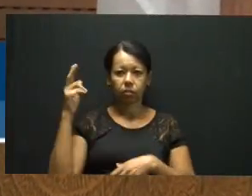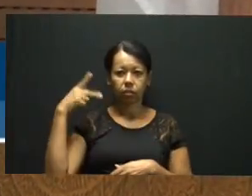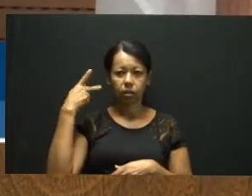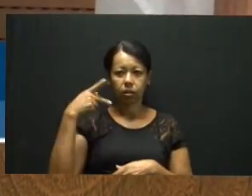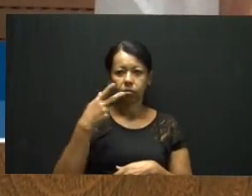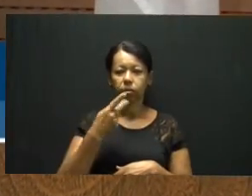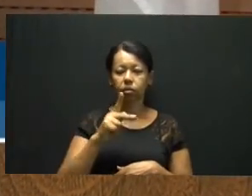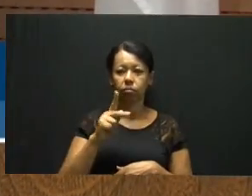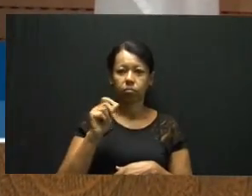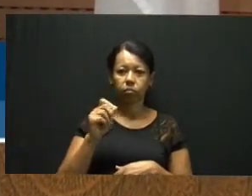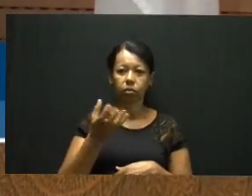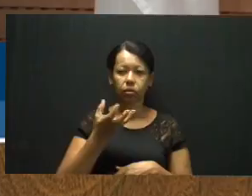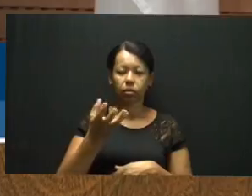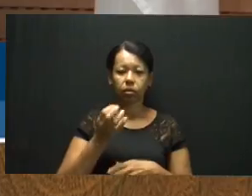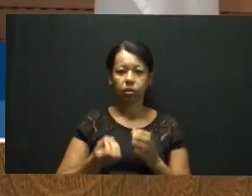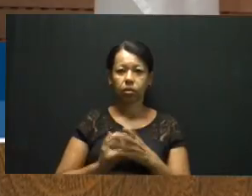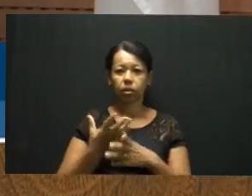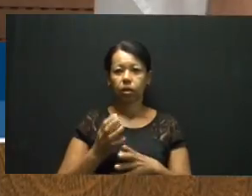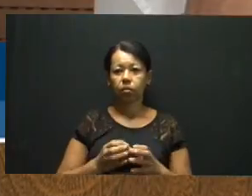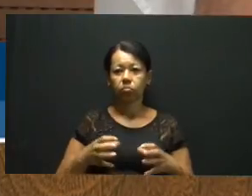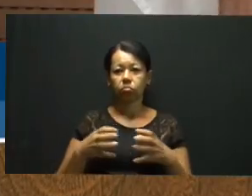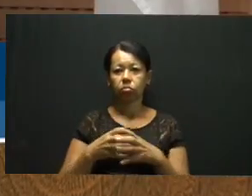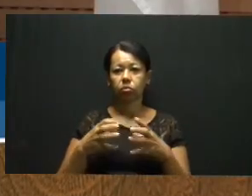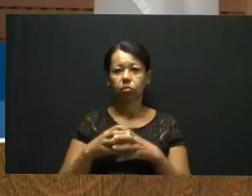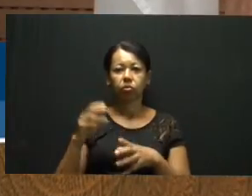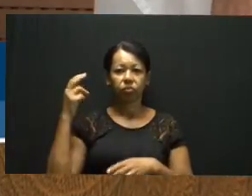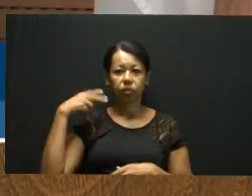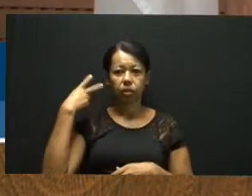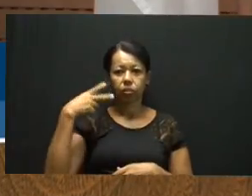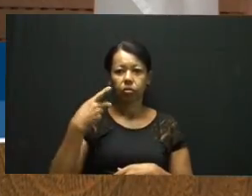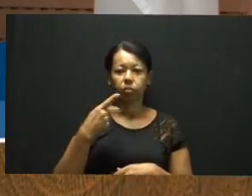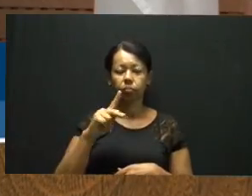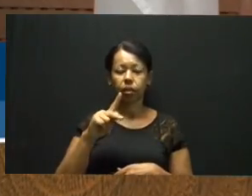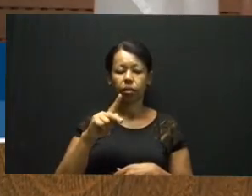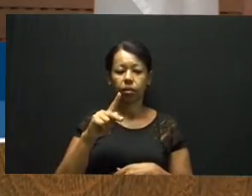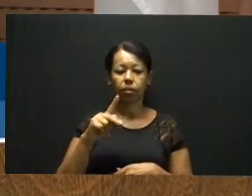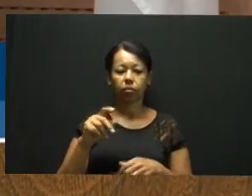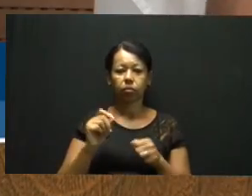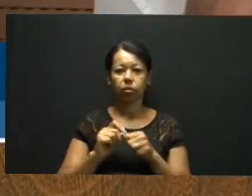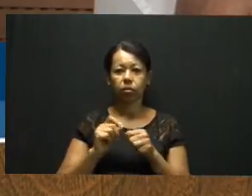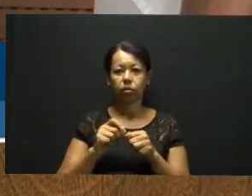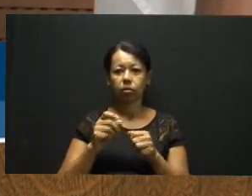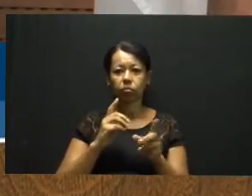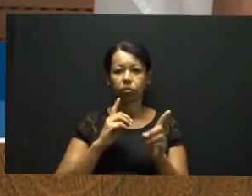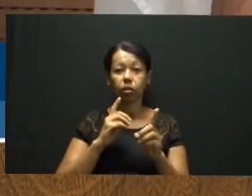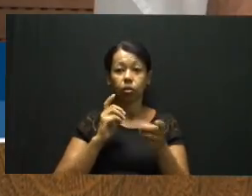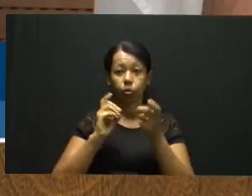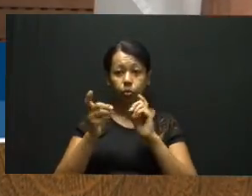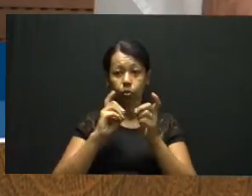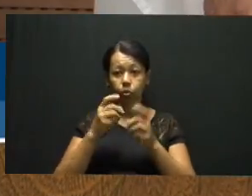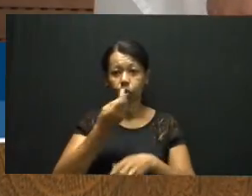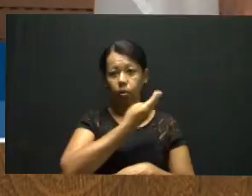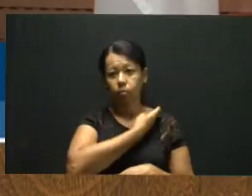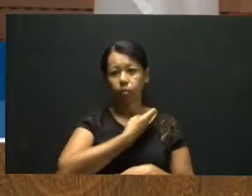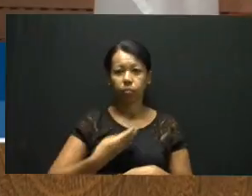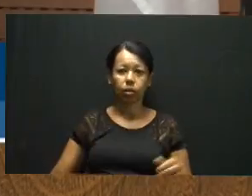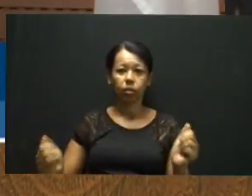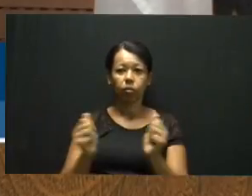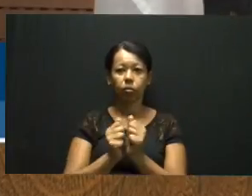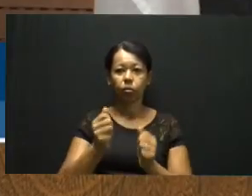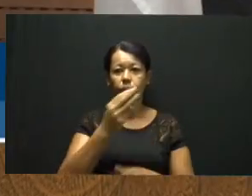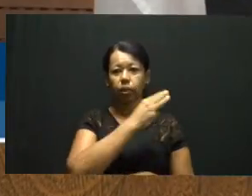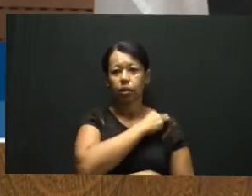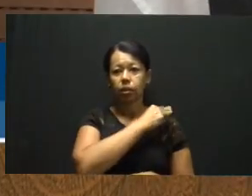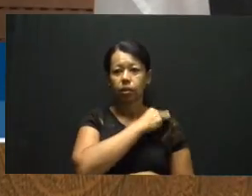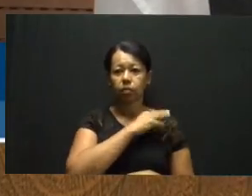objetivo de formar uma comitiva de vereadores para a realização de audiências públicas com ministros de estados